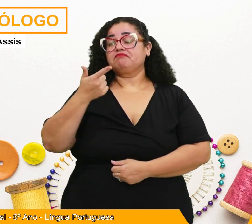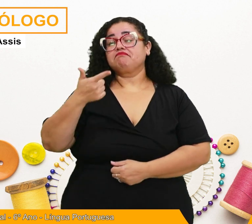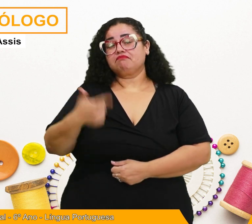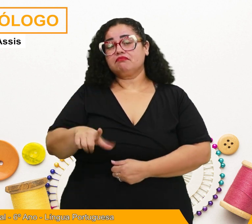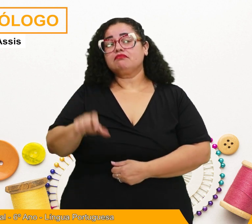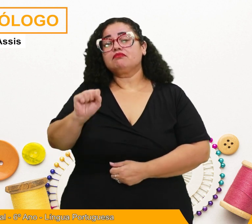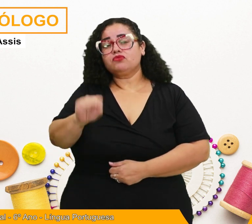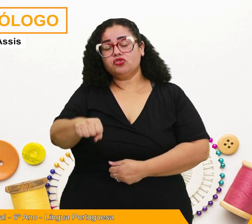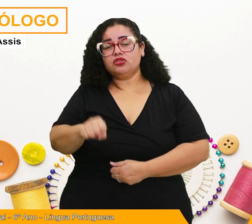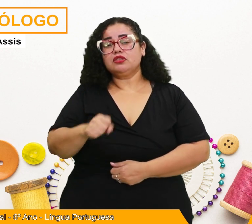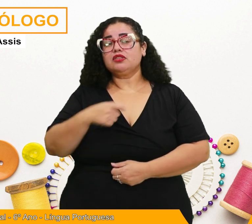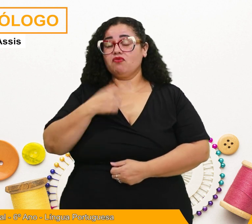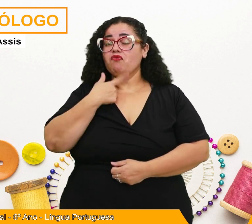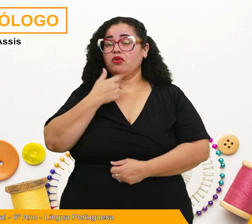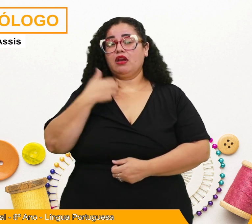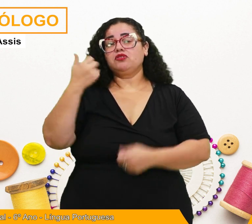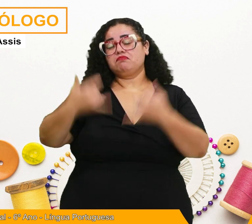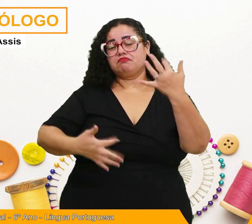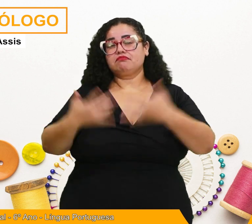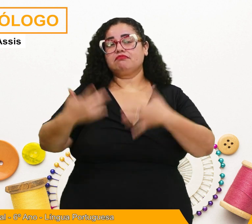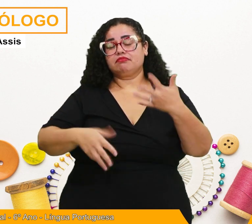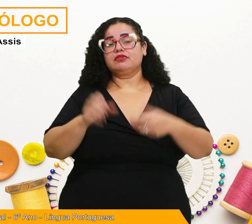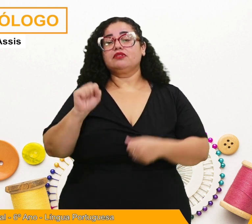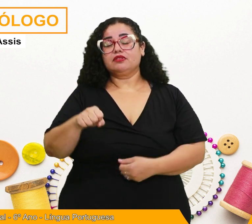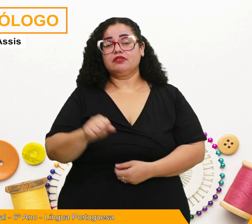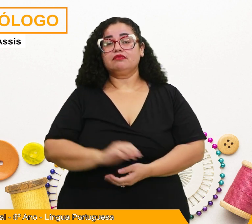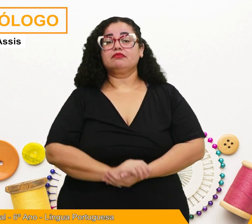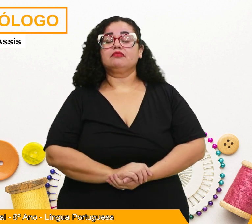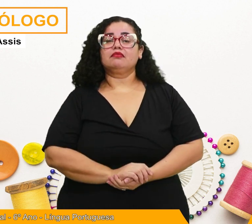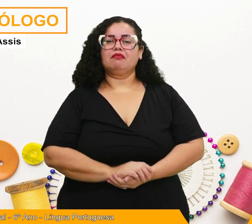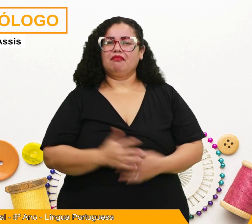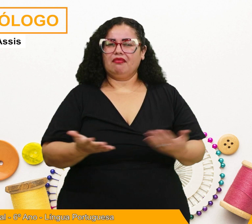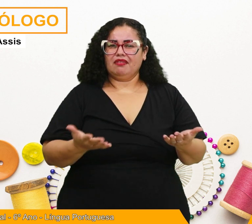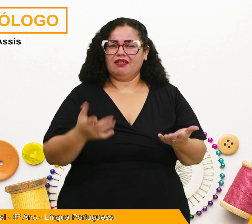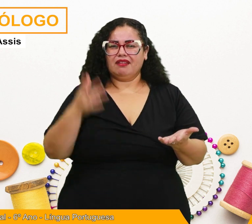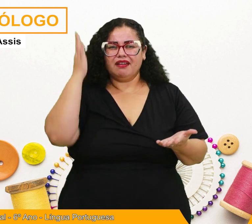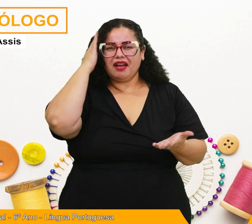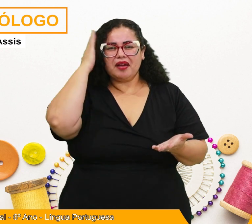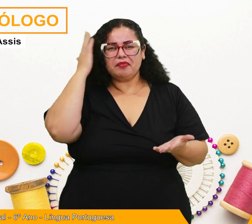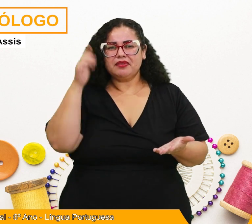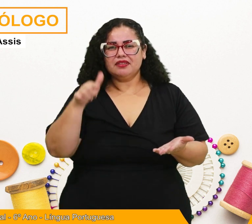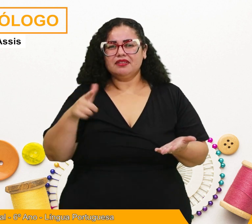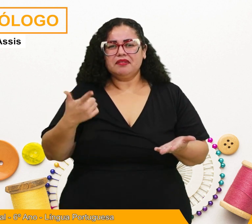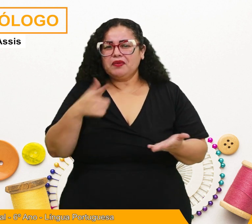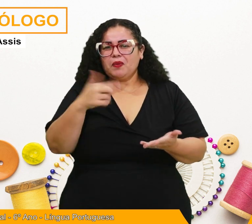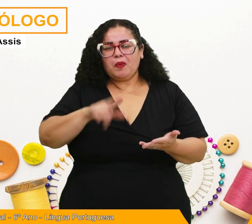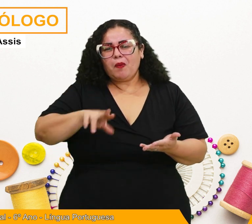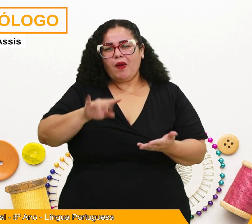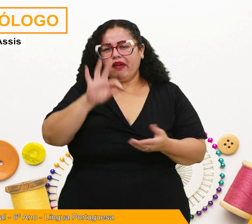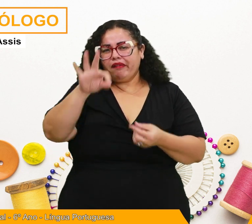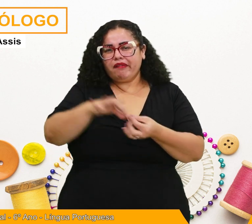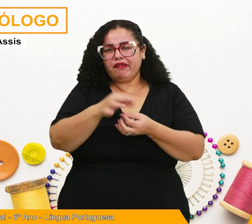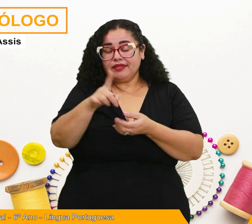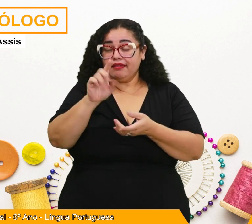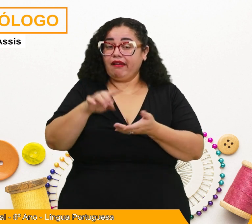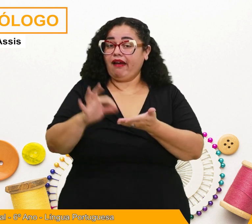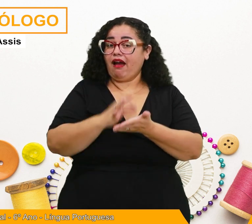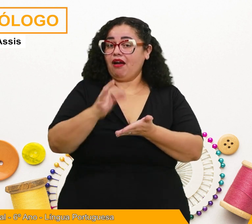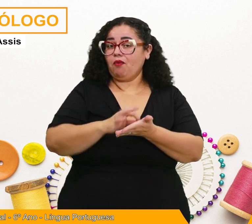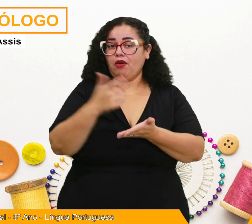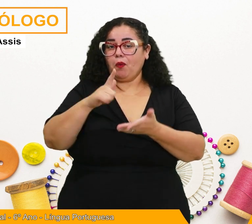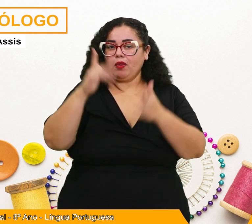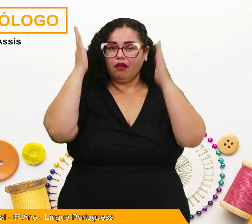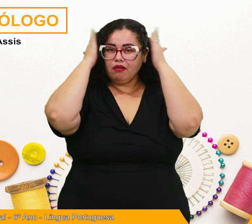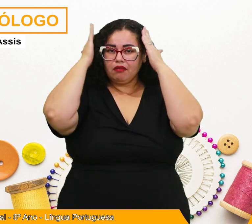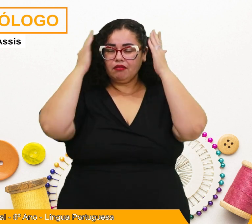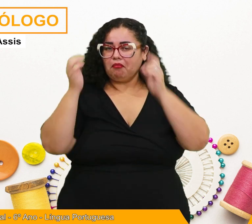e falarei sempre que me der na cabeça. Que cabeça, senhora? A senhora não é alfinete, é agulha. A agulha